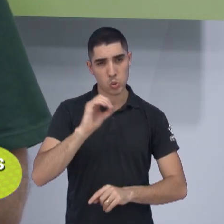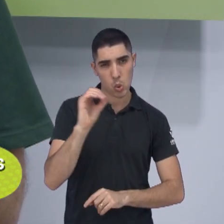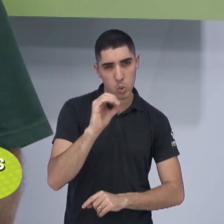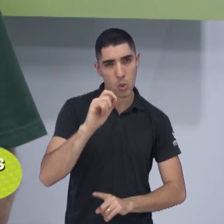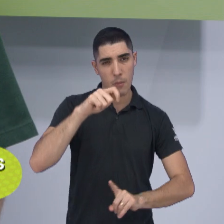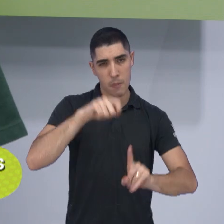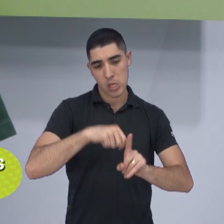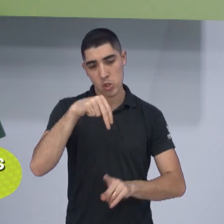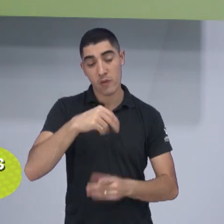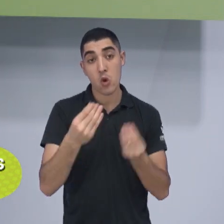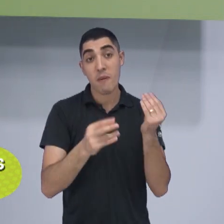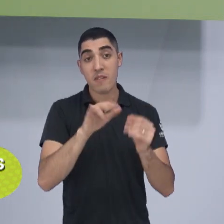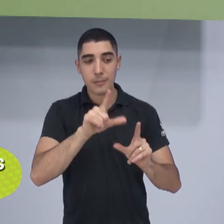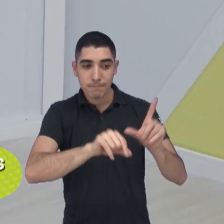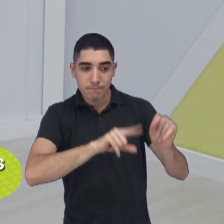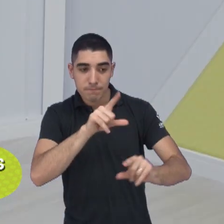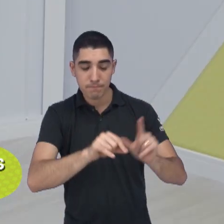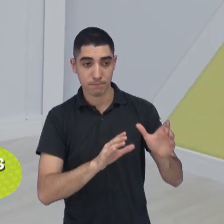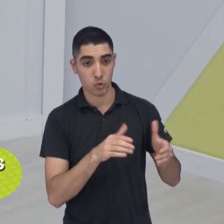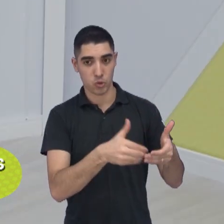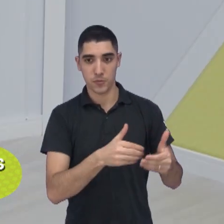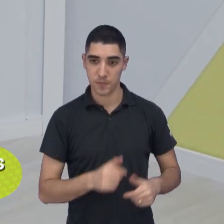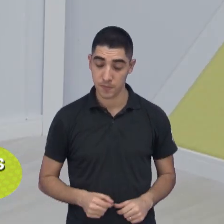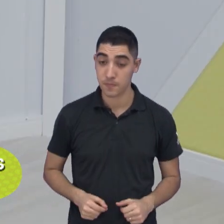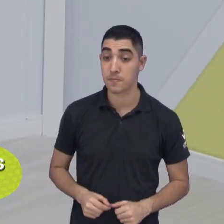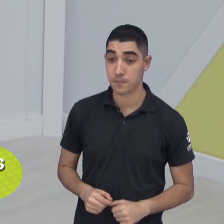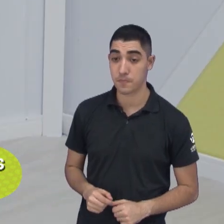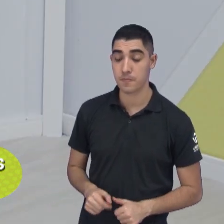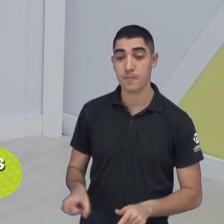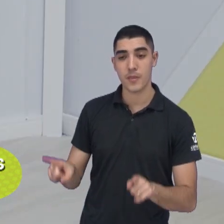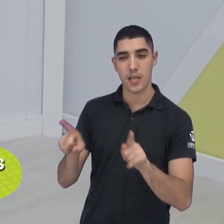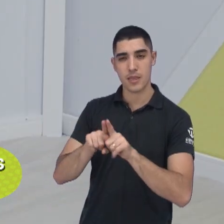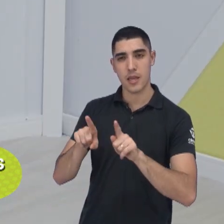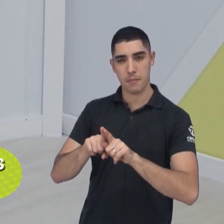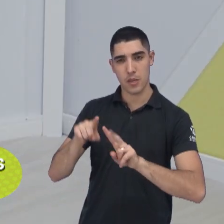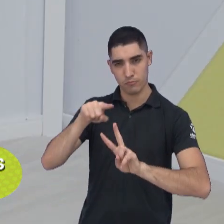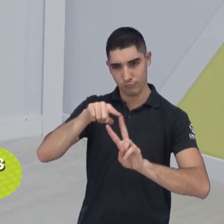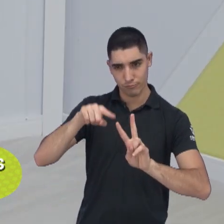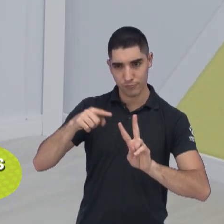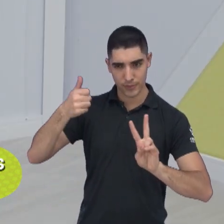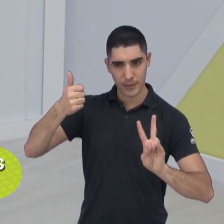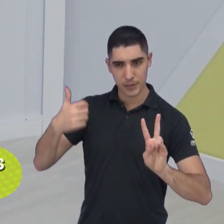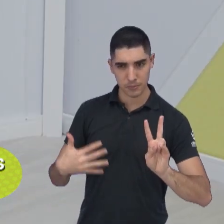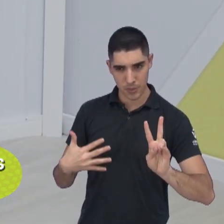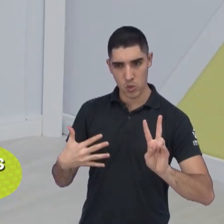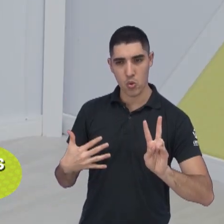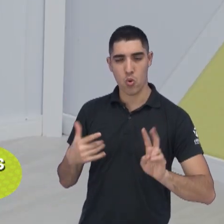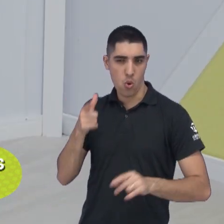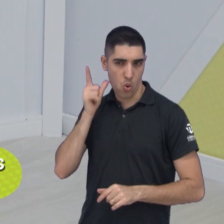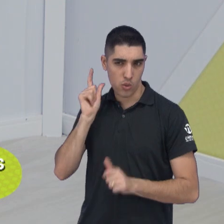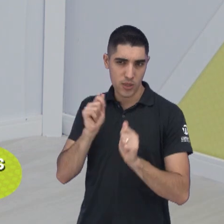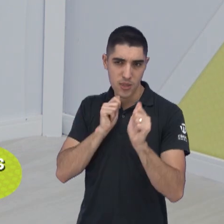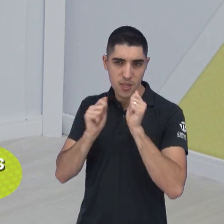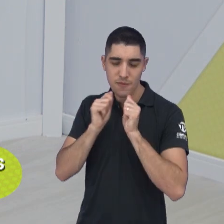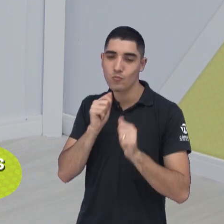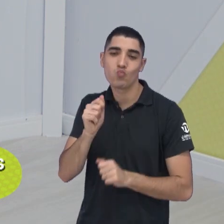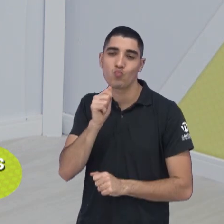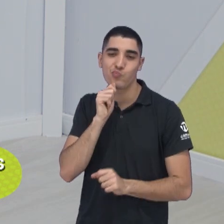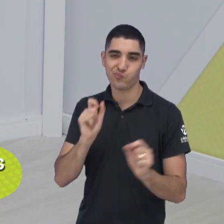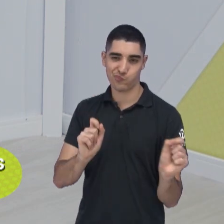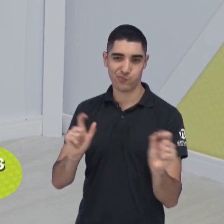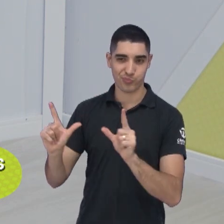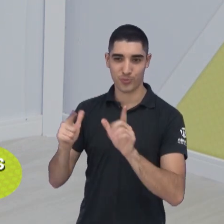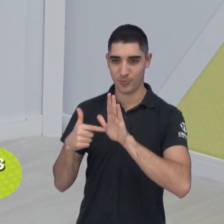ficar esse time já montado do São José. E um detalhe que eles disseram na coletiva também, que é válido ressaltar, a gente não colocou na matéria, mas